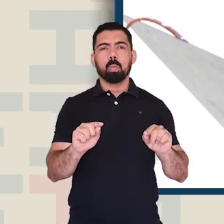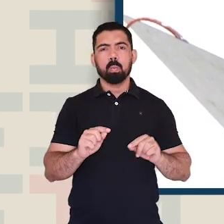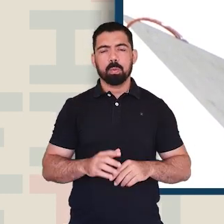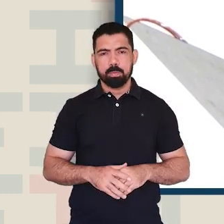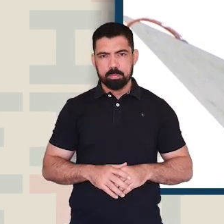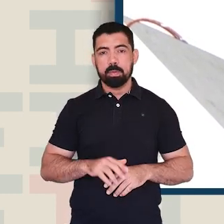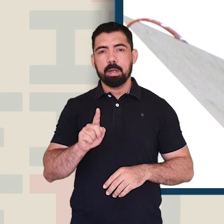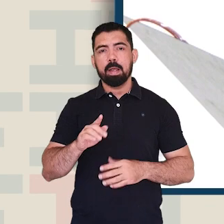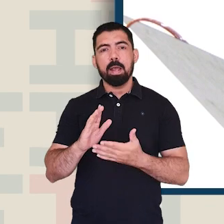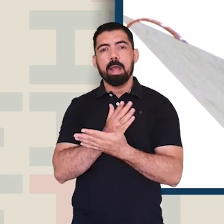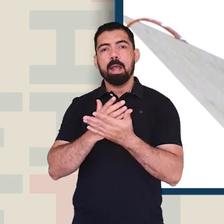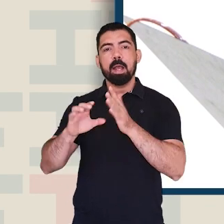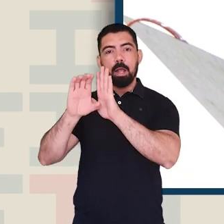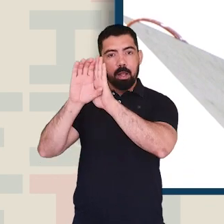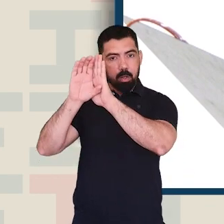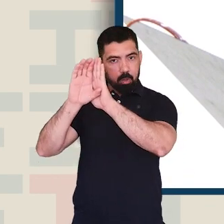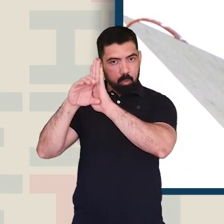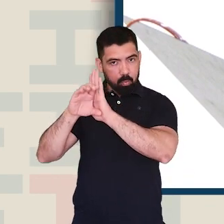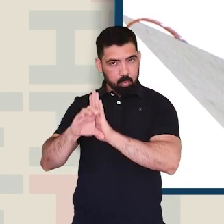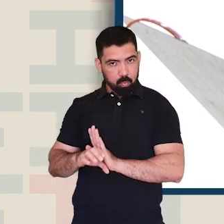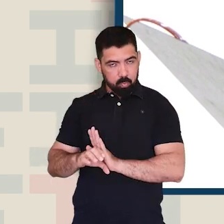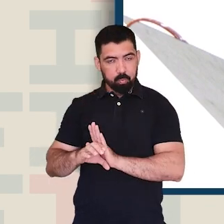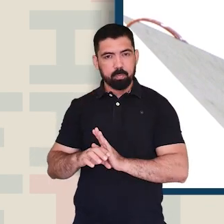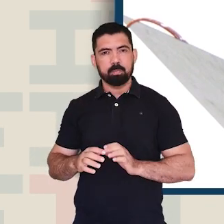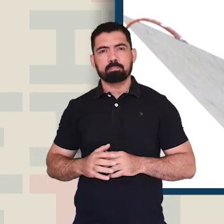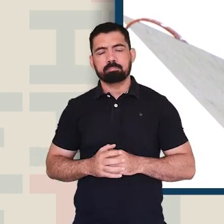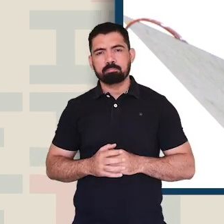de alguns conceitos